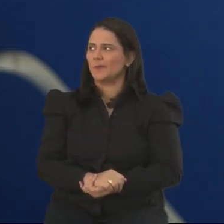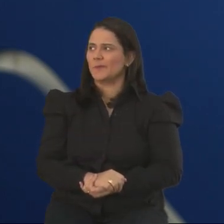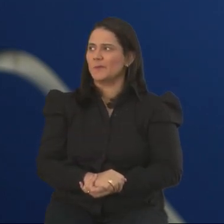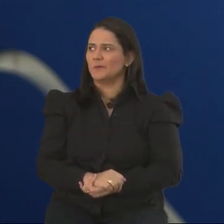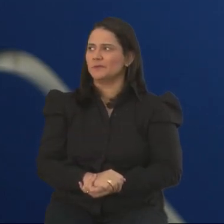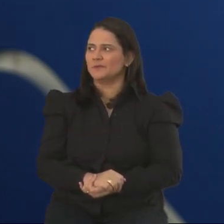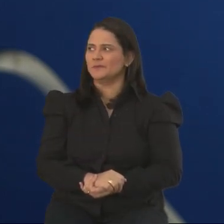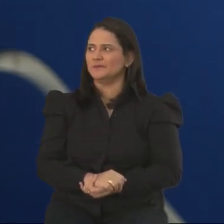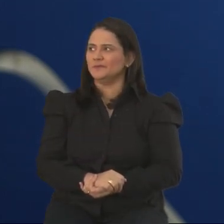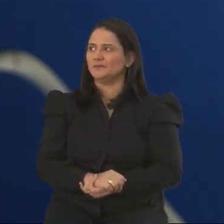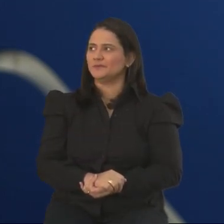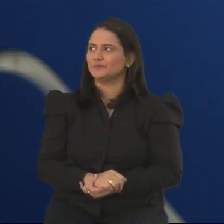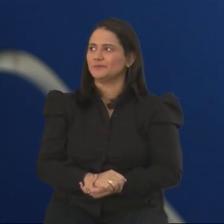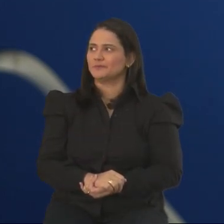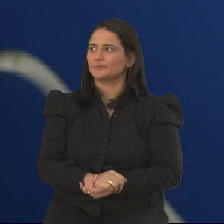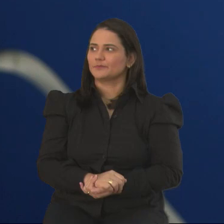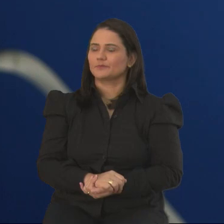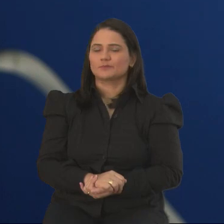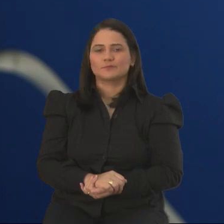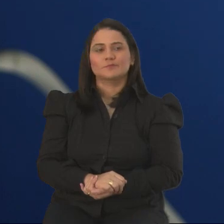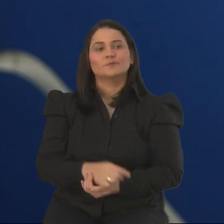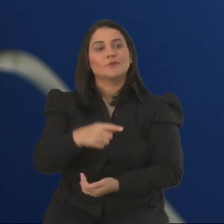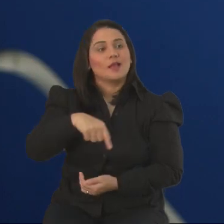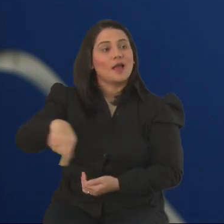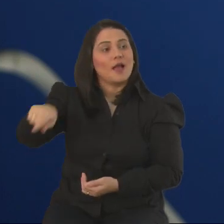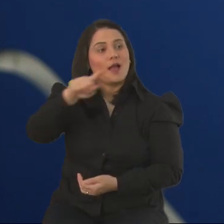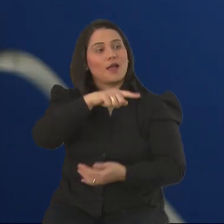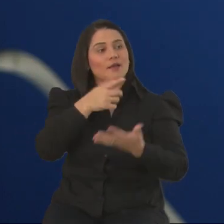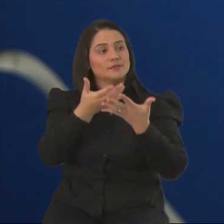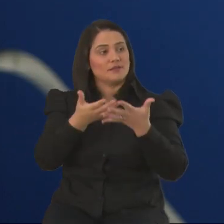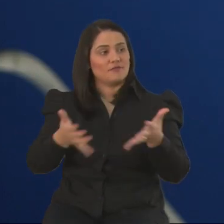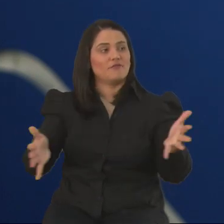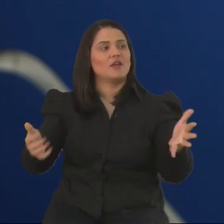Estou segura que eventos como este,